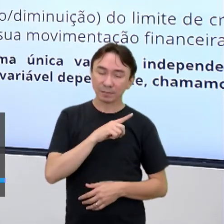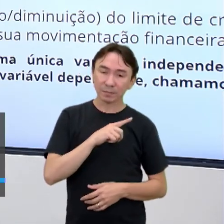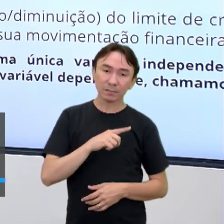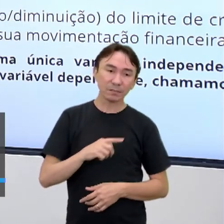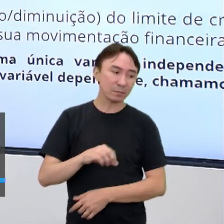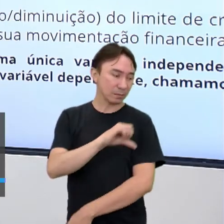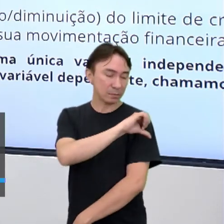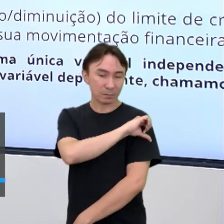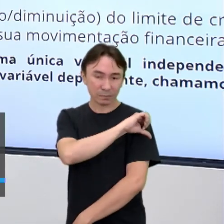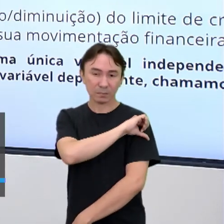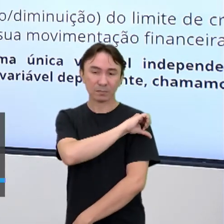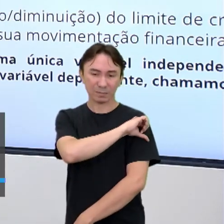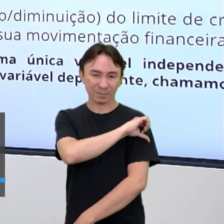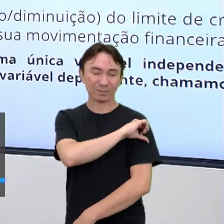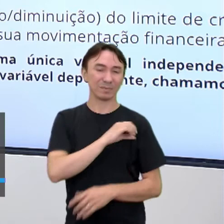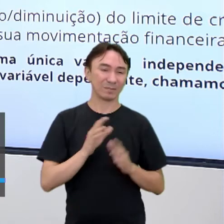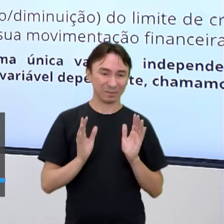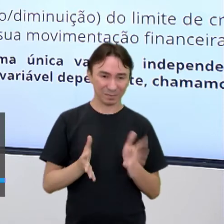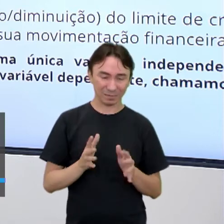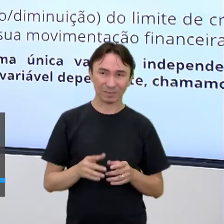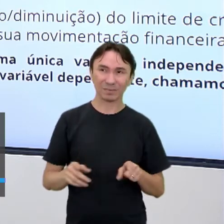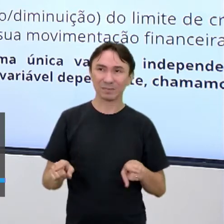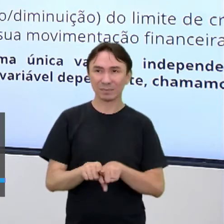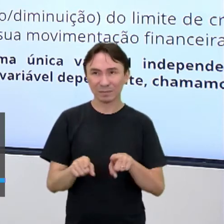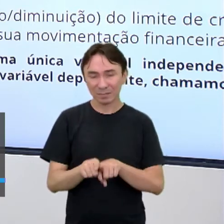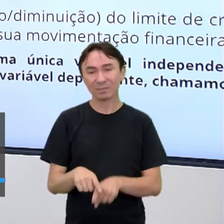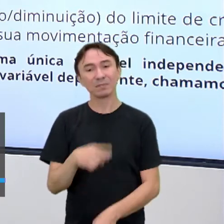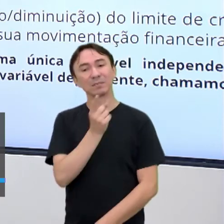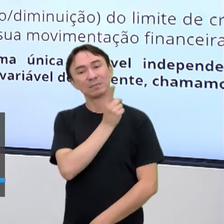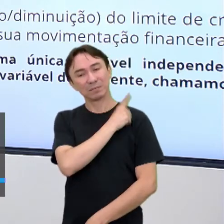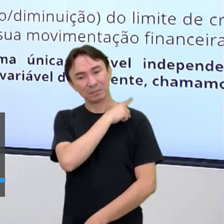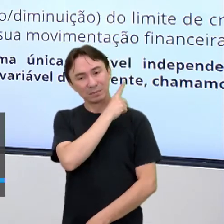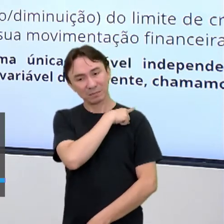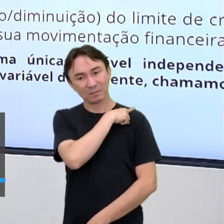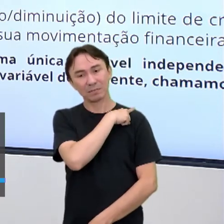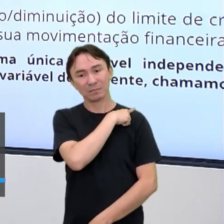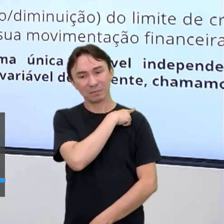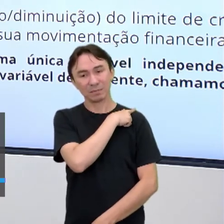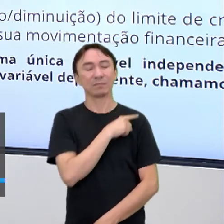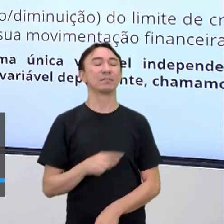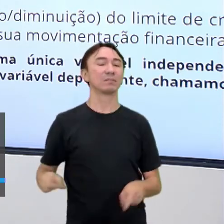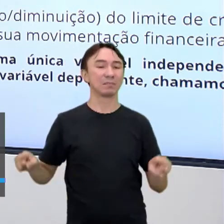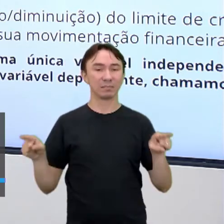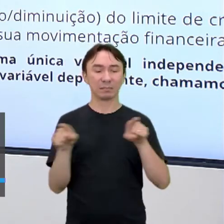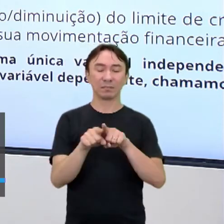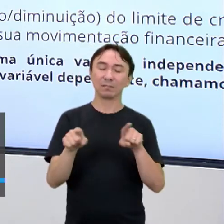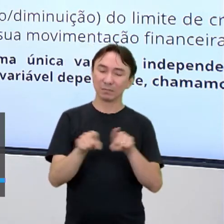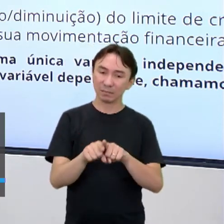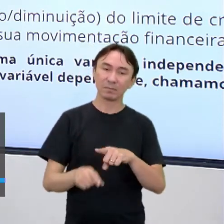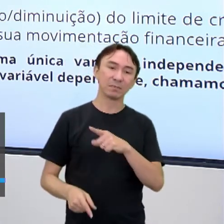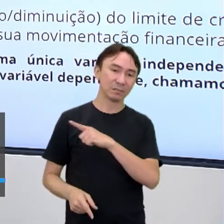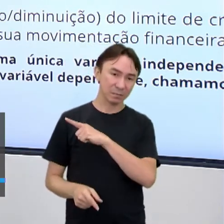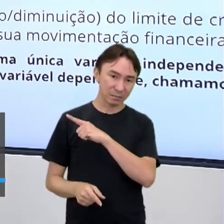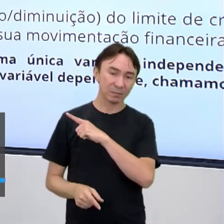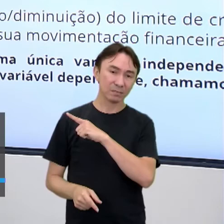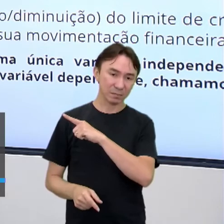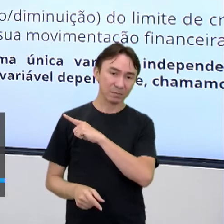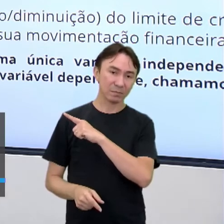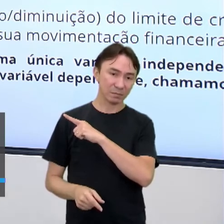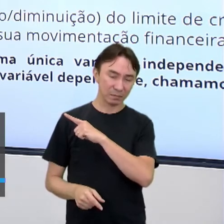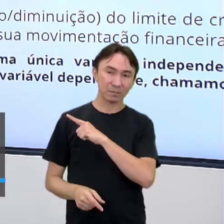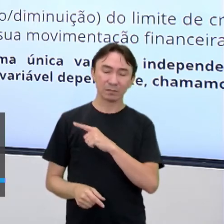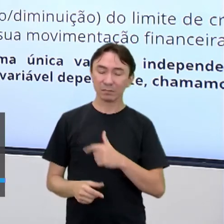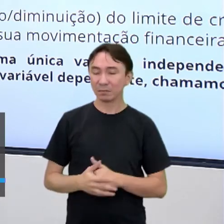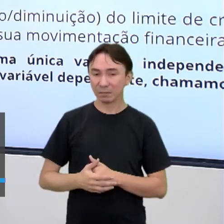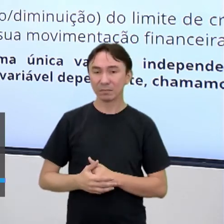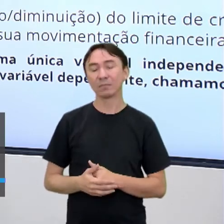através da construção de gráficas. No primeiro ano, na primeira série do ensino médio também existe um reforço, né? Um direcionamento para essa construção gráfica